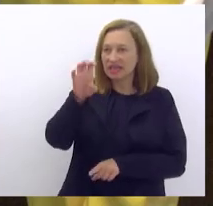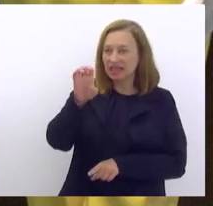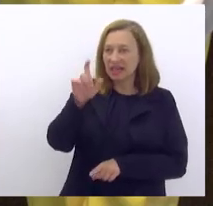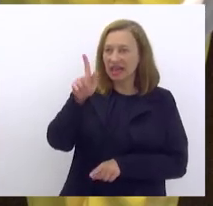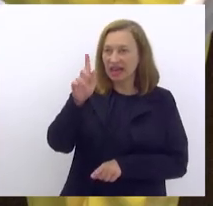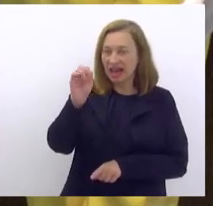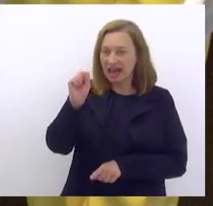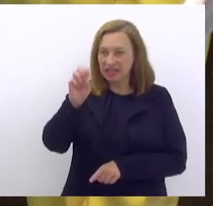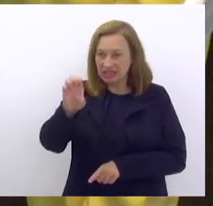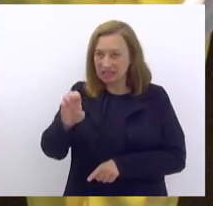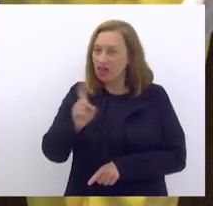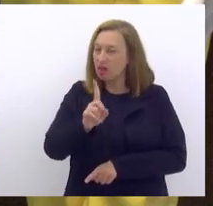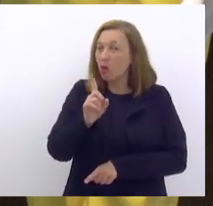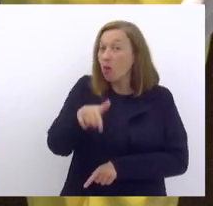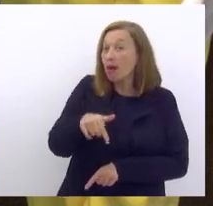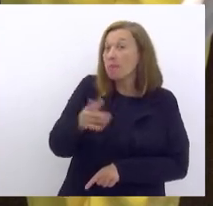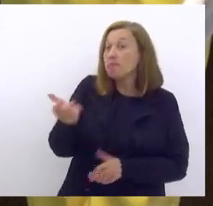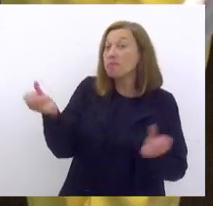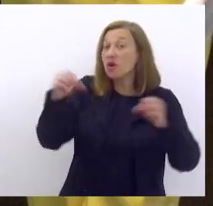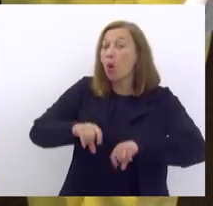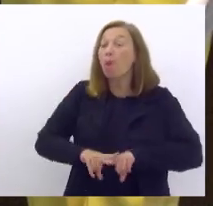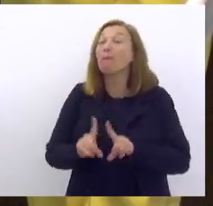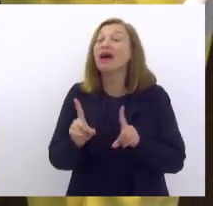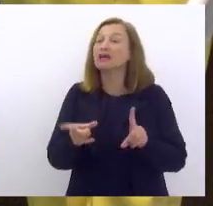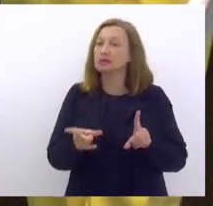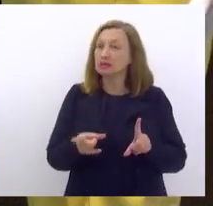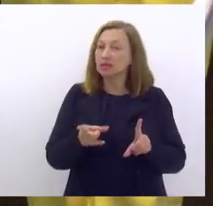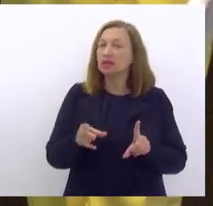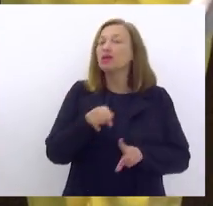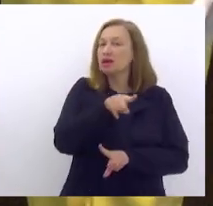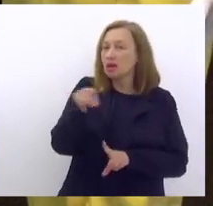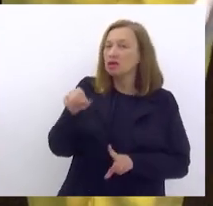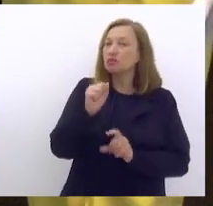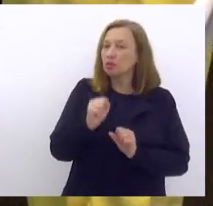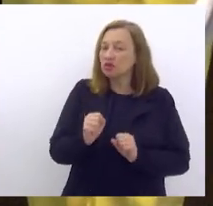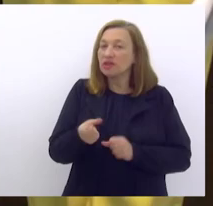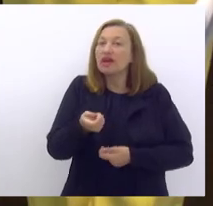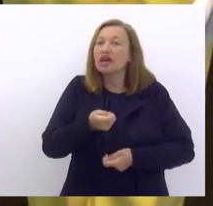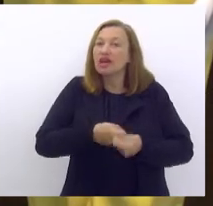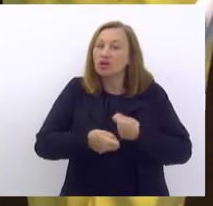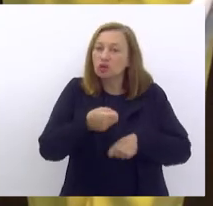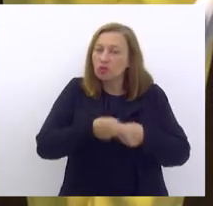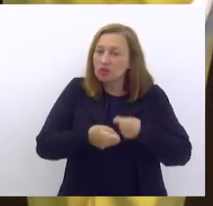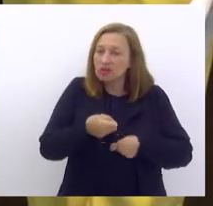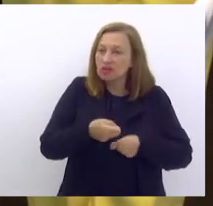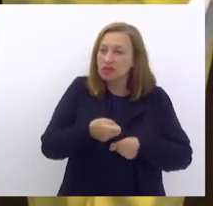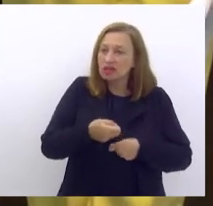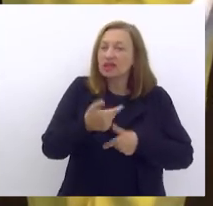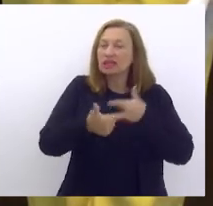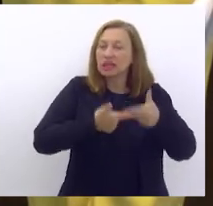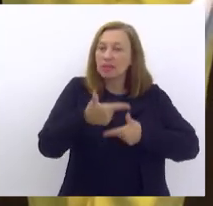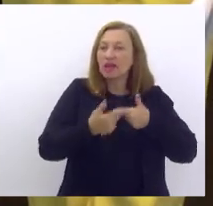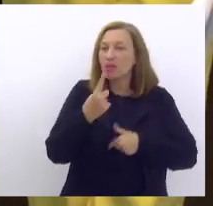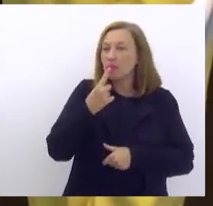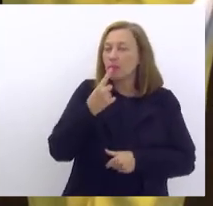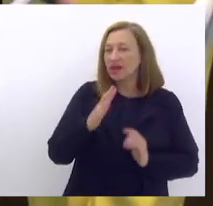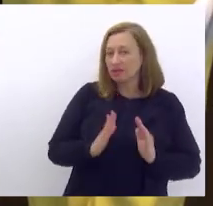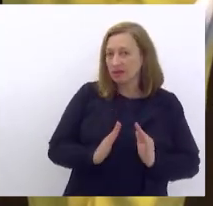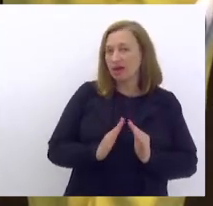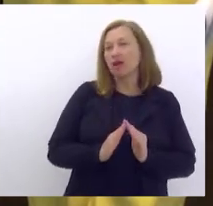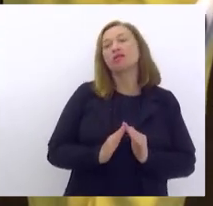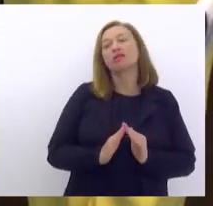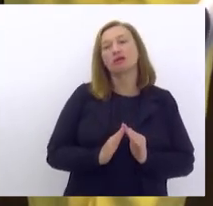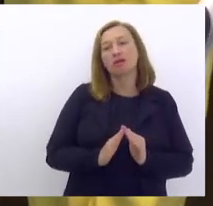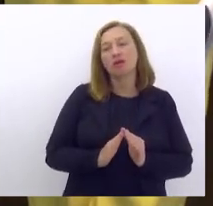dos piores do nosso Estado. Mas eles podendo economizar, trabalhando mais próximo de suas